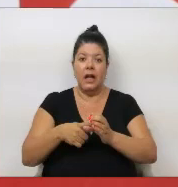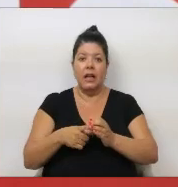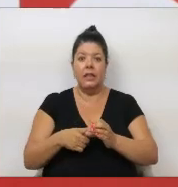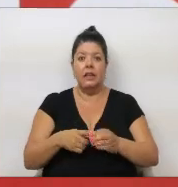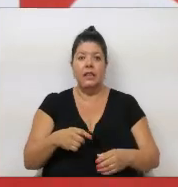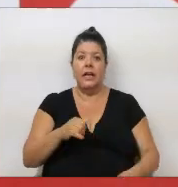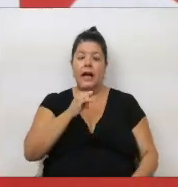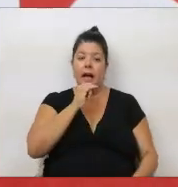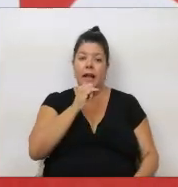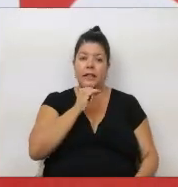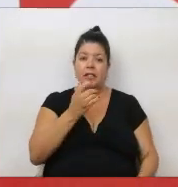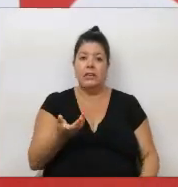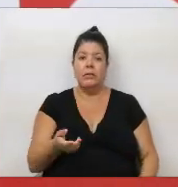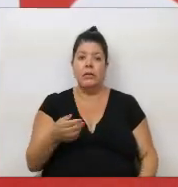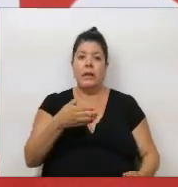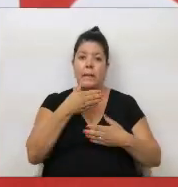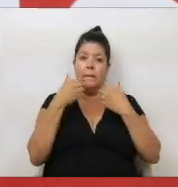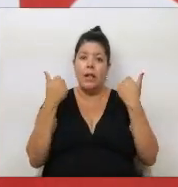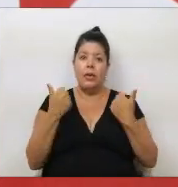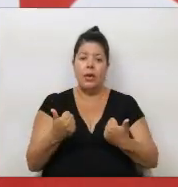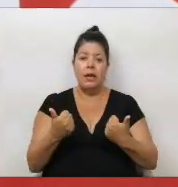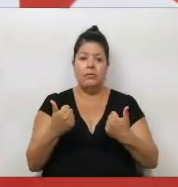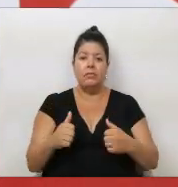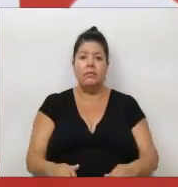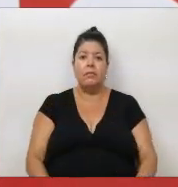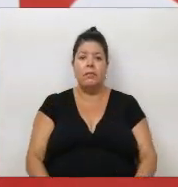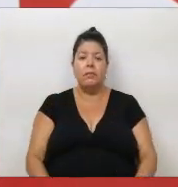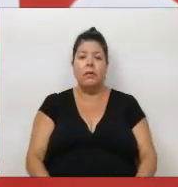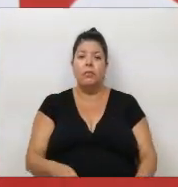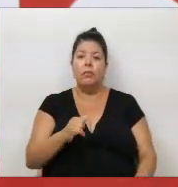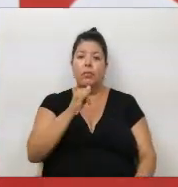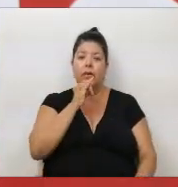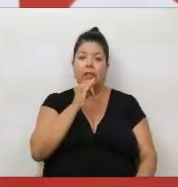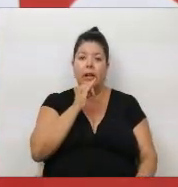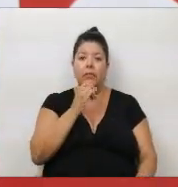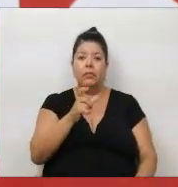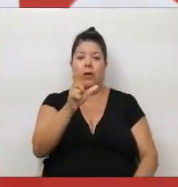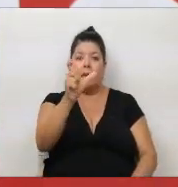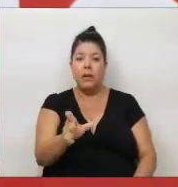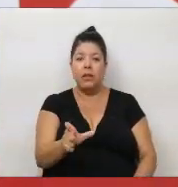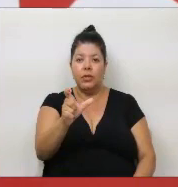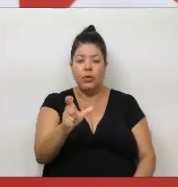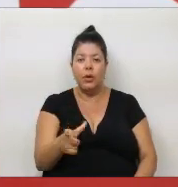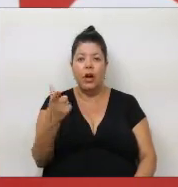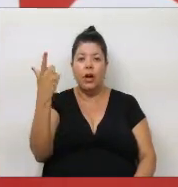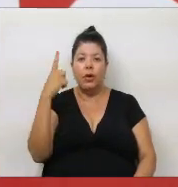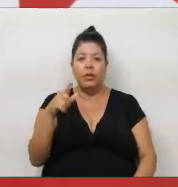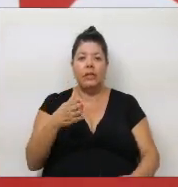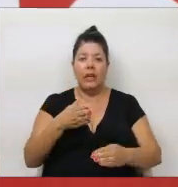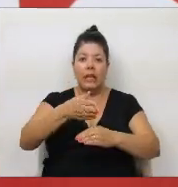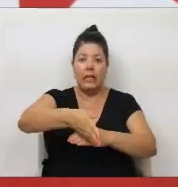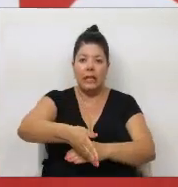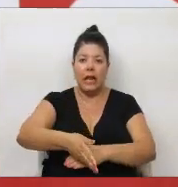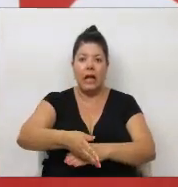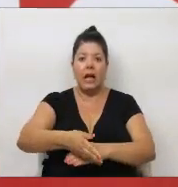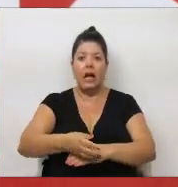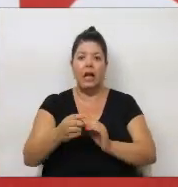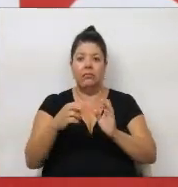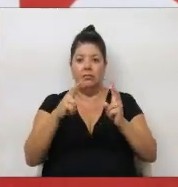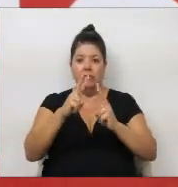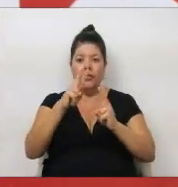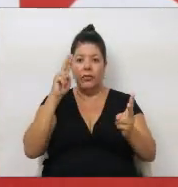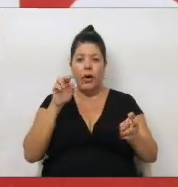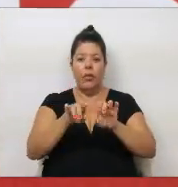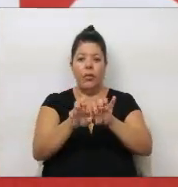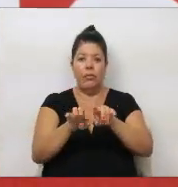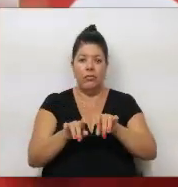ainda achamos que tem que ser melhoradas. Um cidadão consegue entrar no portal Transparência e